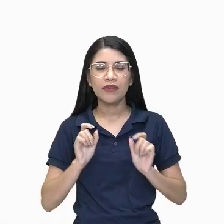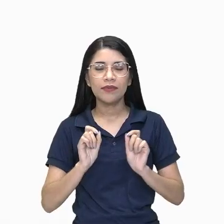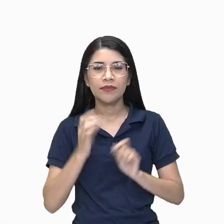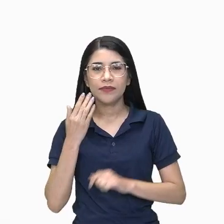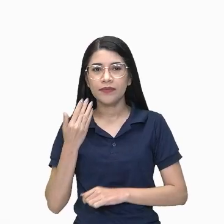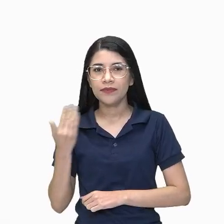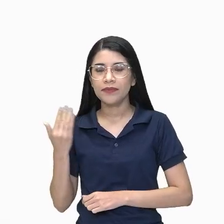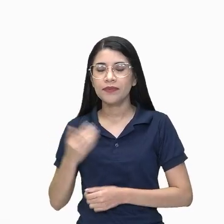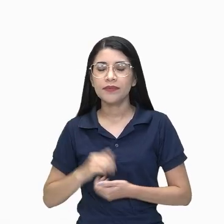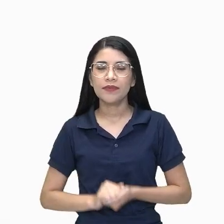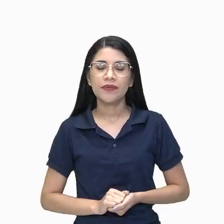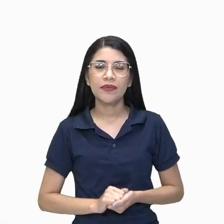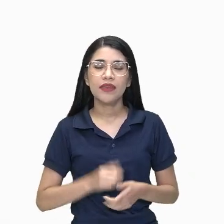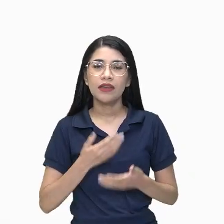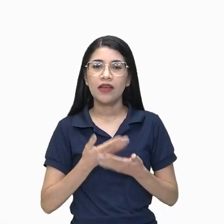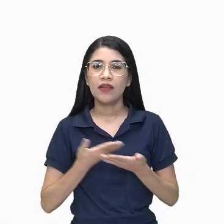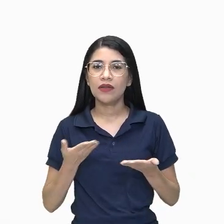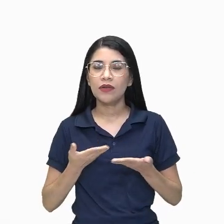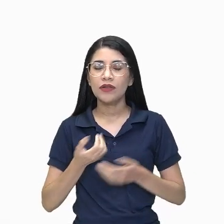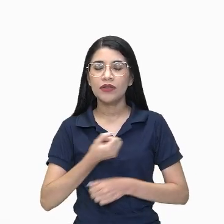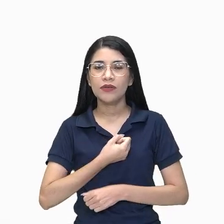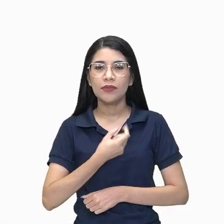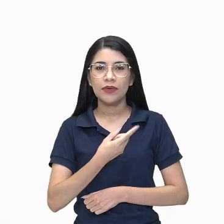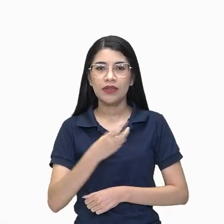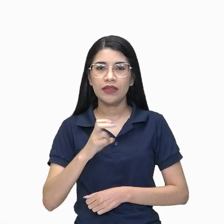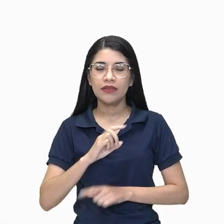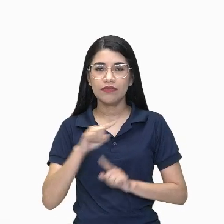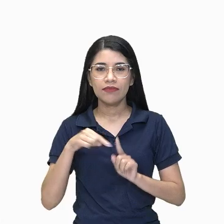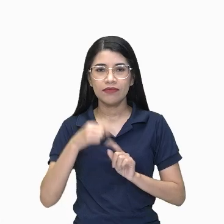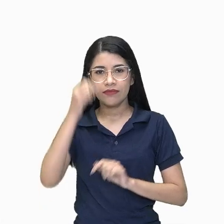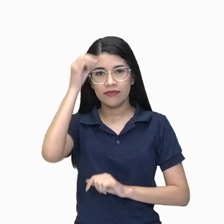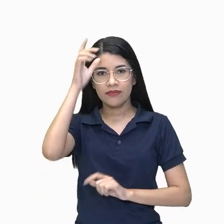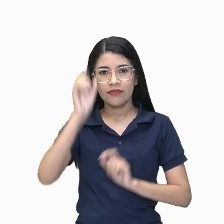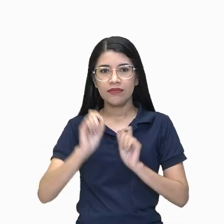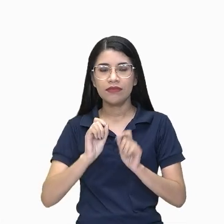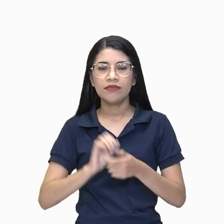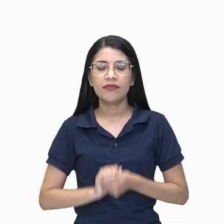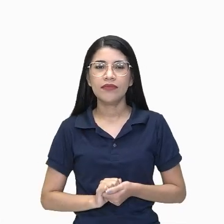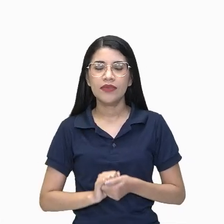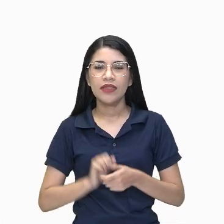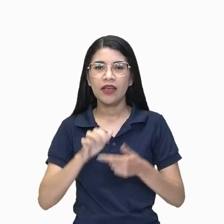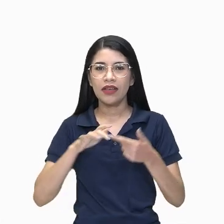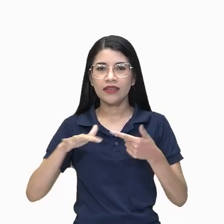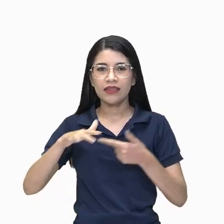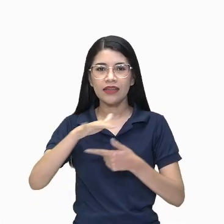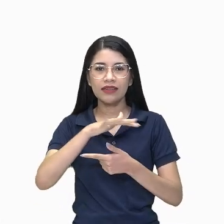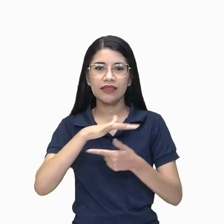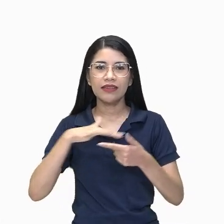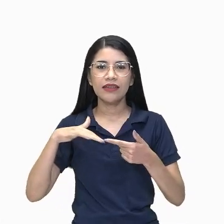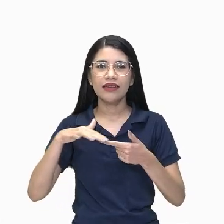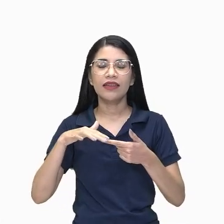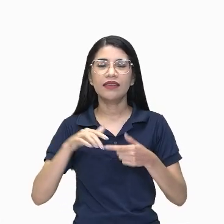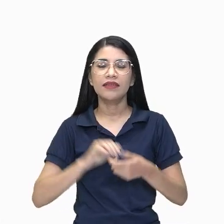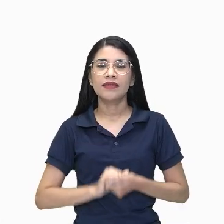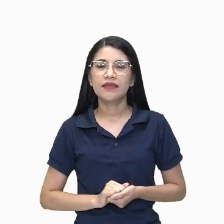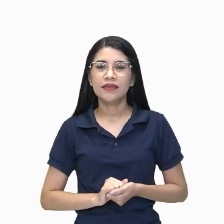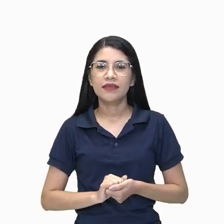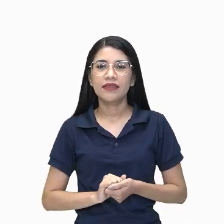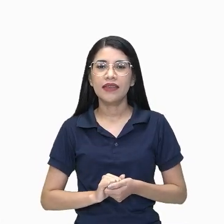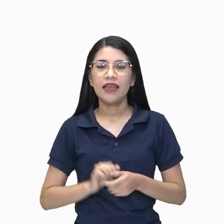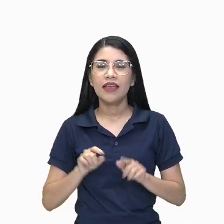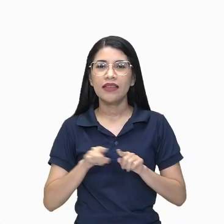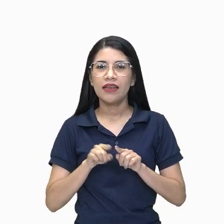conhecer. A nossa aula de número 15 tem como objeto de conhecimento Geometria Espacial Métrica 1,